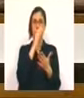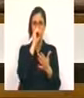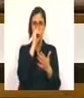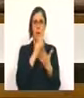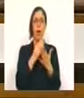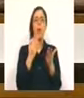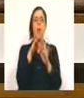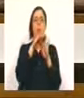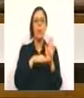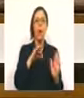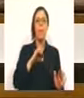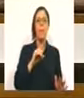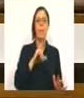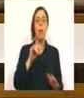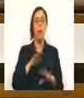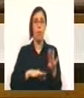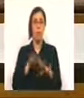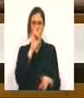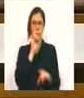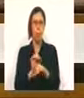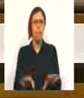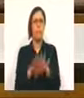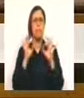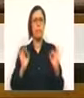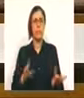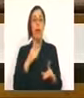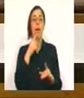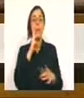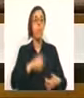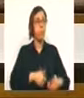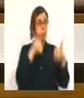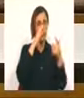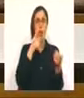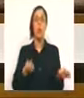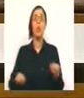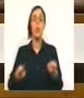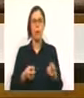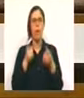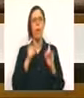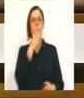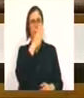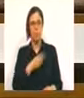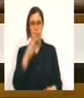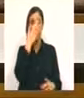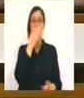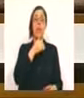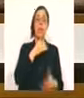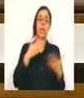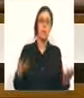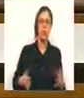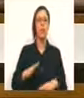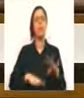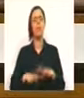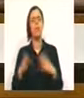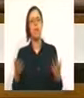programa Polis. Foram exatamente feitos da mesma maneira. A partir da capital, governaram, implementaram, decidiram,